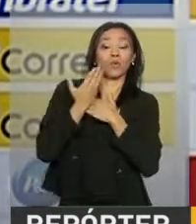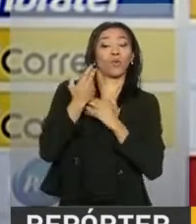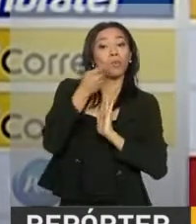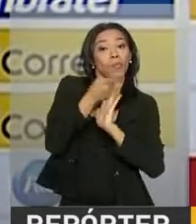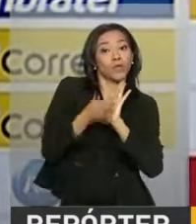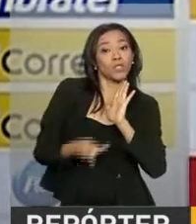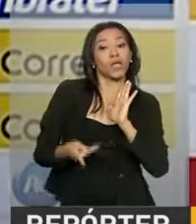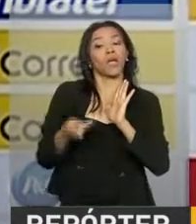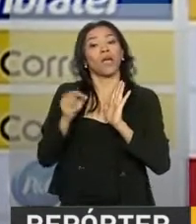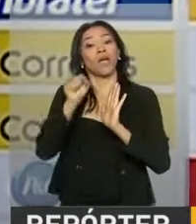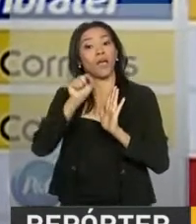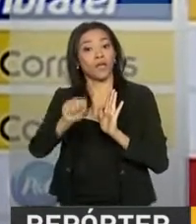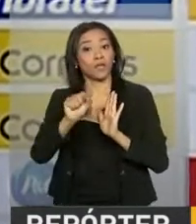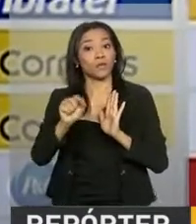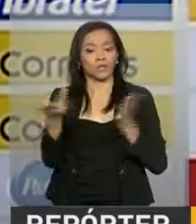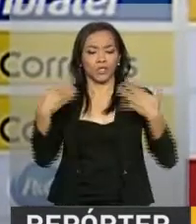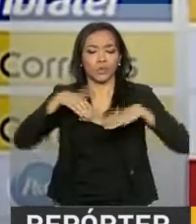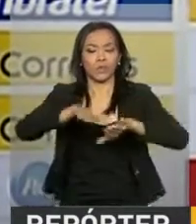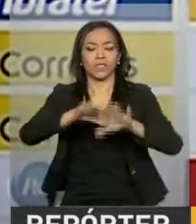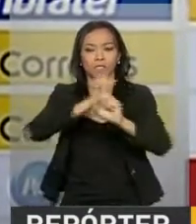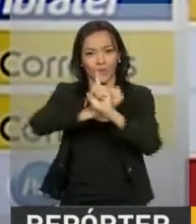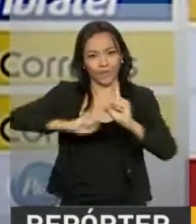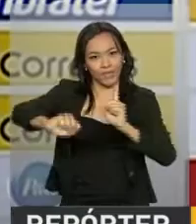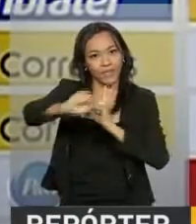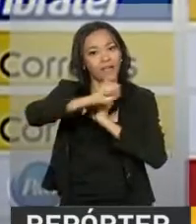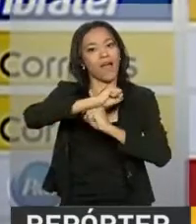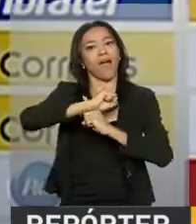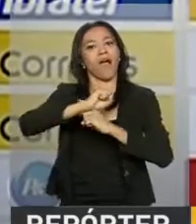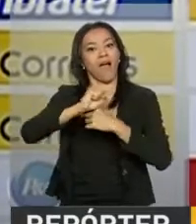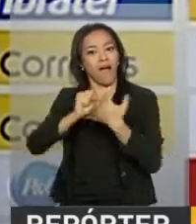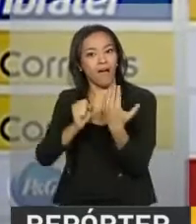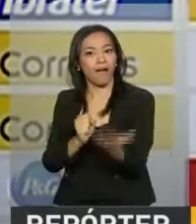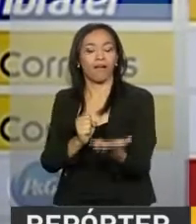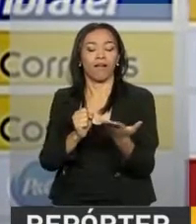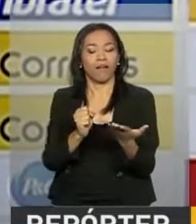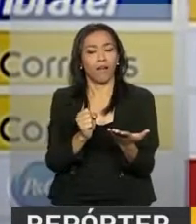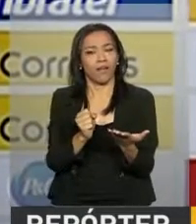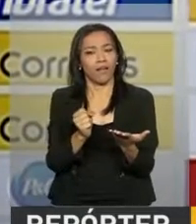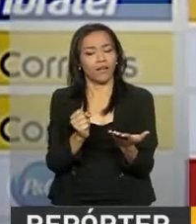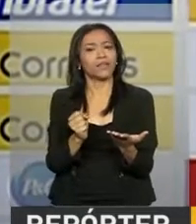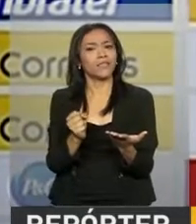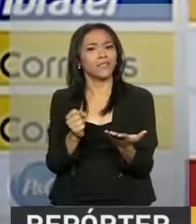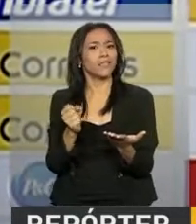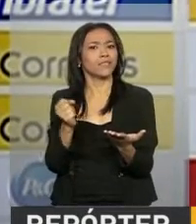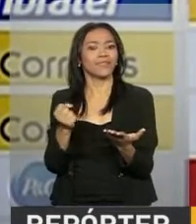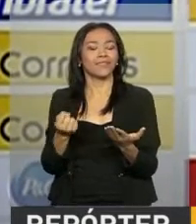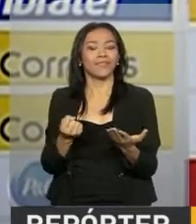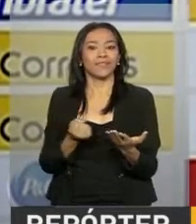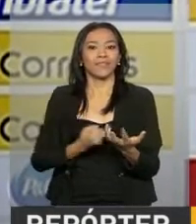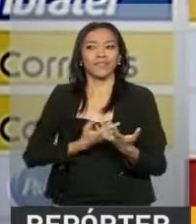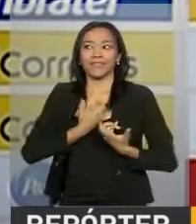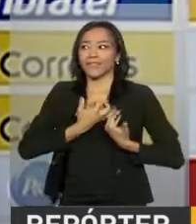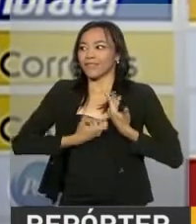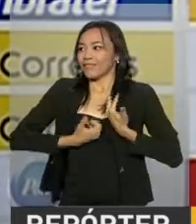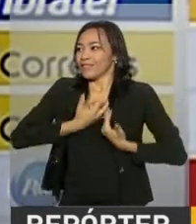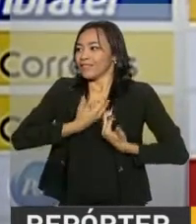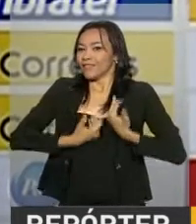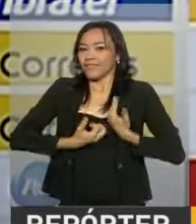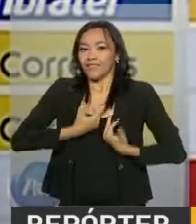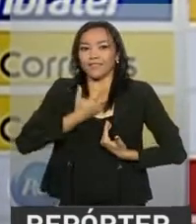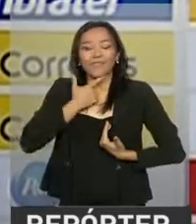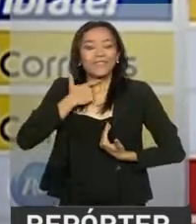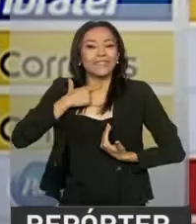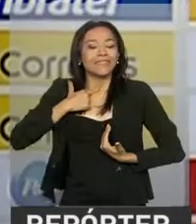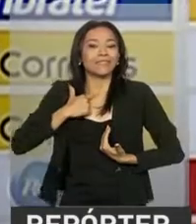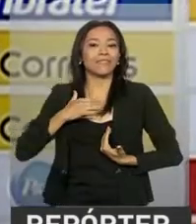projeto de inclusão social. E foi onde minha chama reacendeu de novo e eu